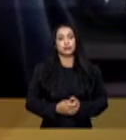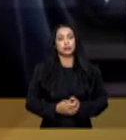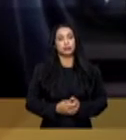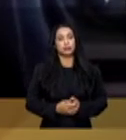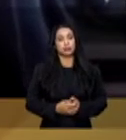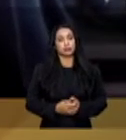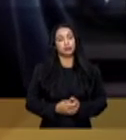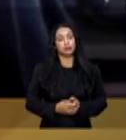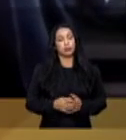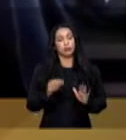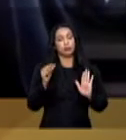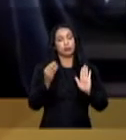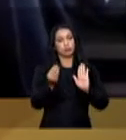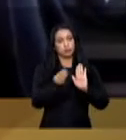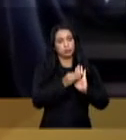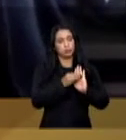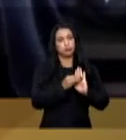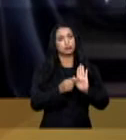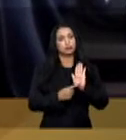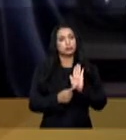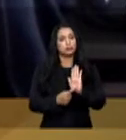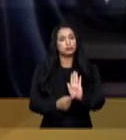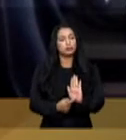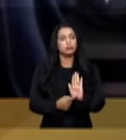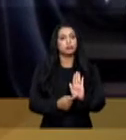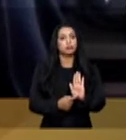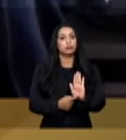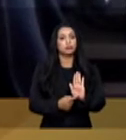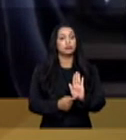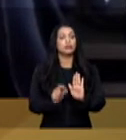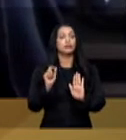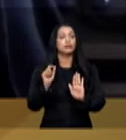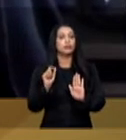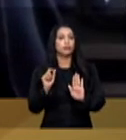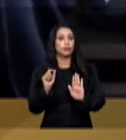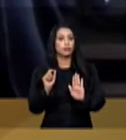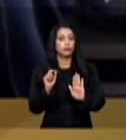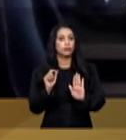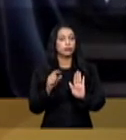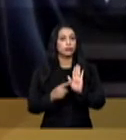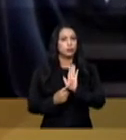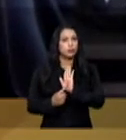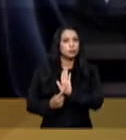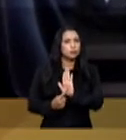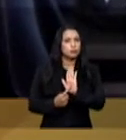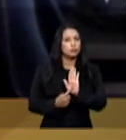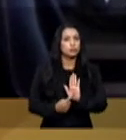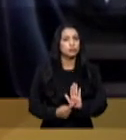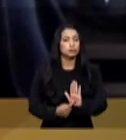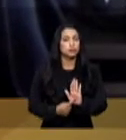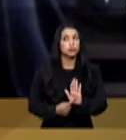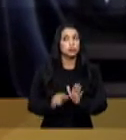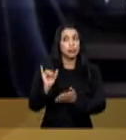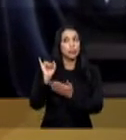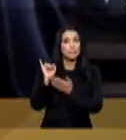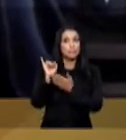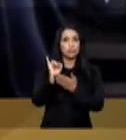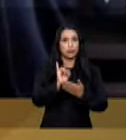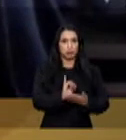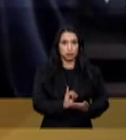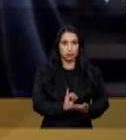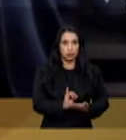o que o dispositivo impugnado faz é equiparar a importação